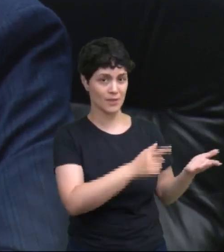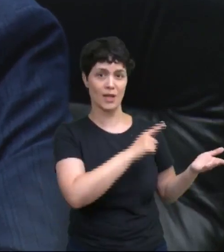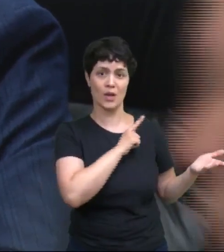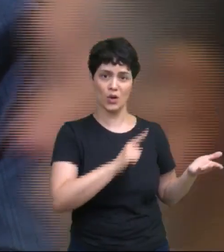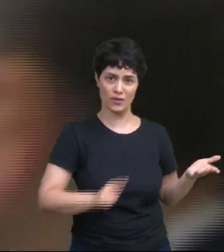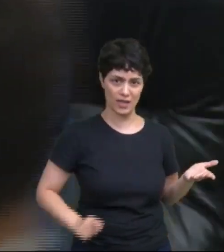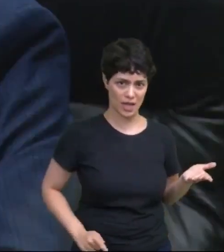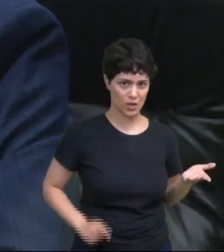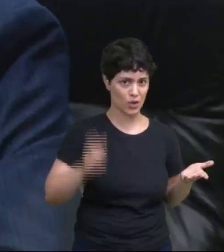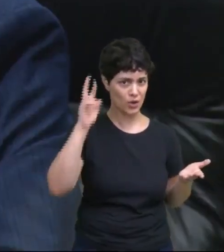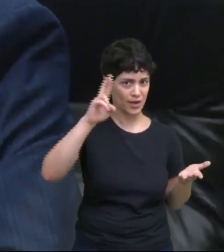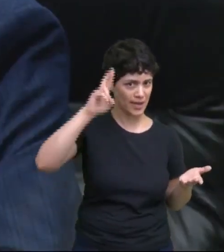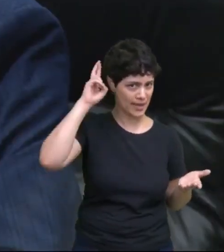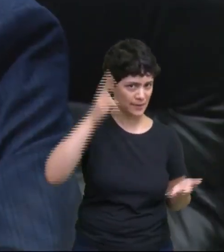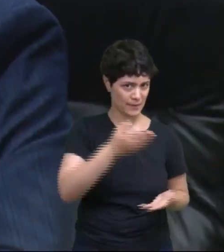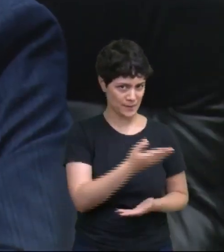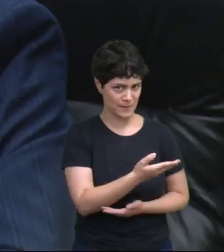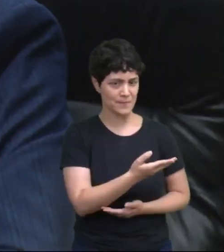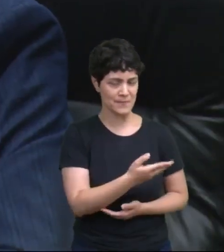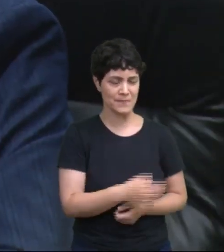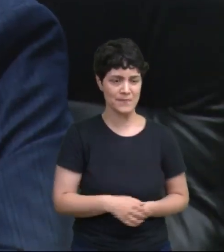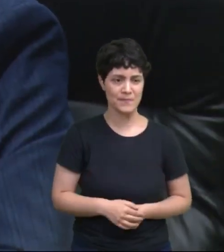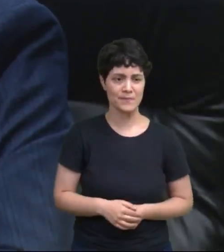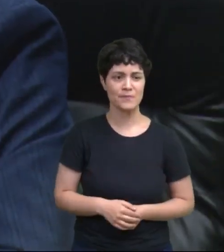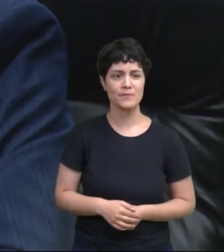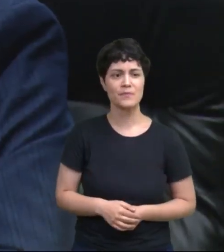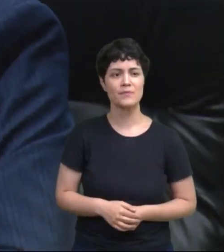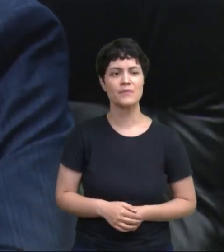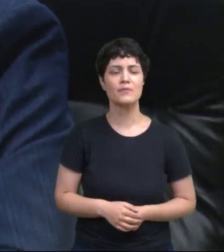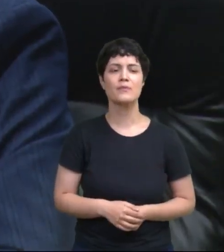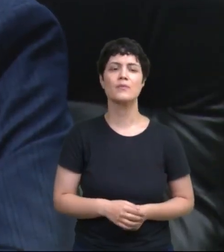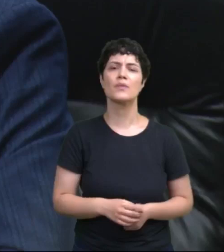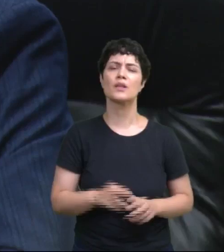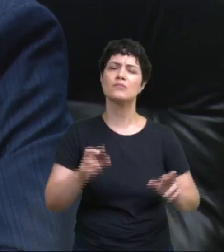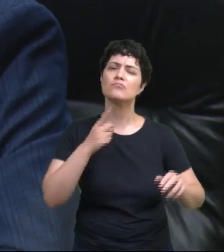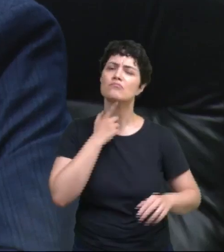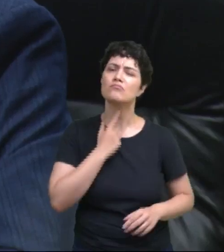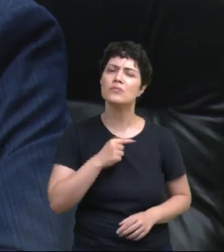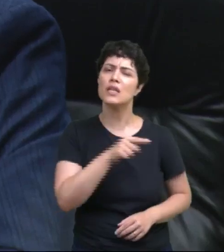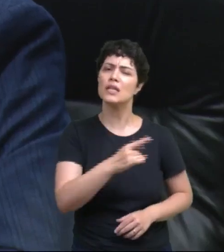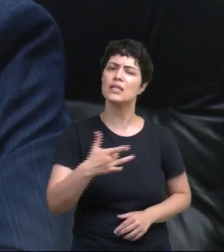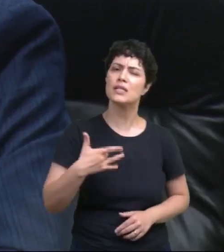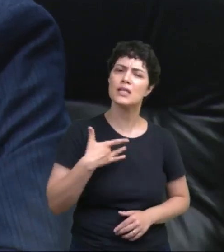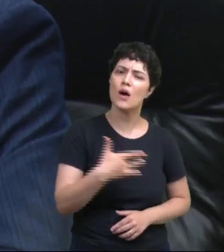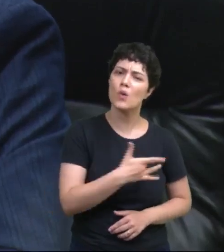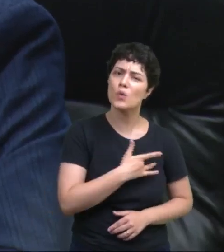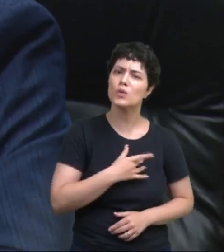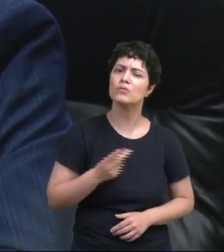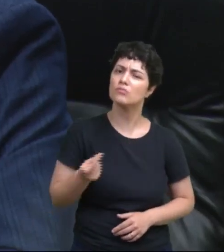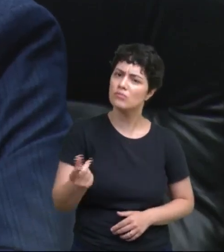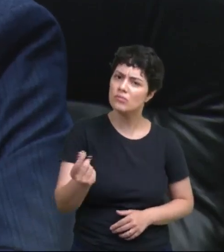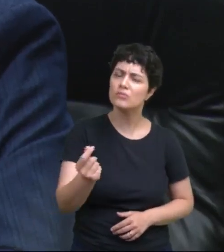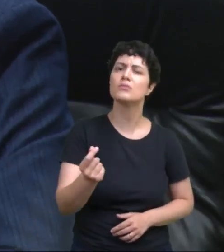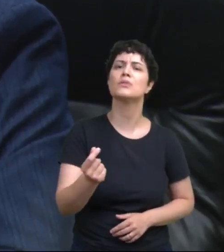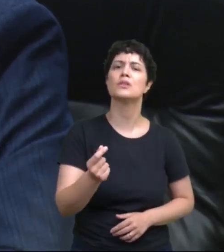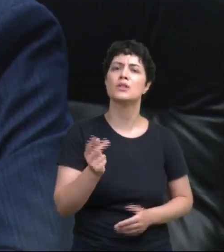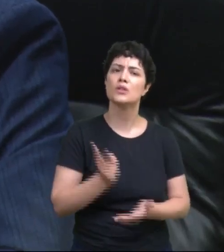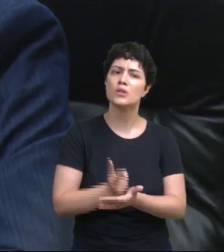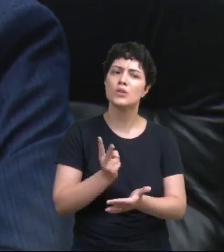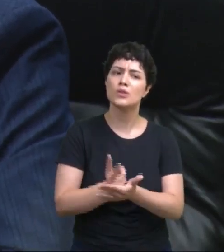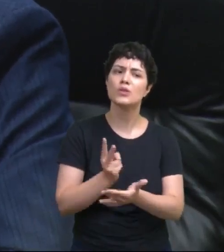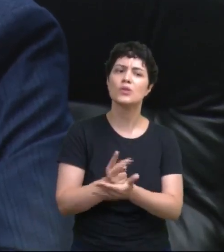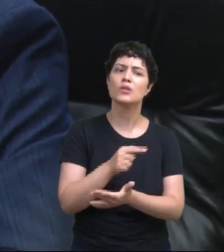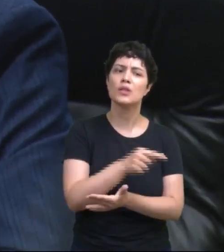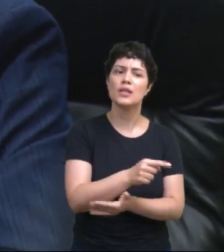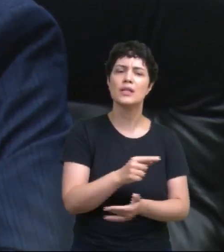governador Roberto Requião, e que ele tenha saúde e continue prestigiando os